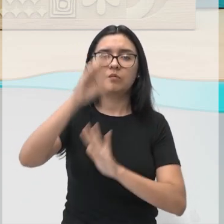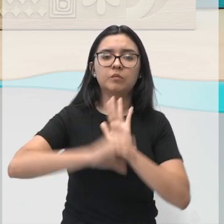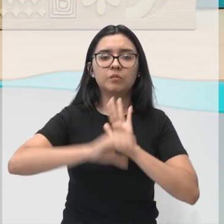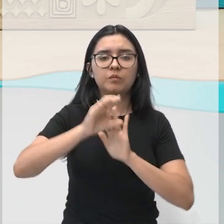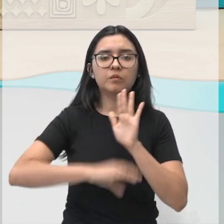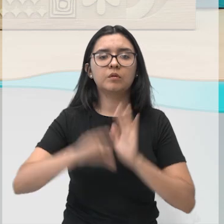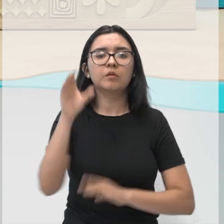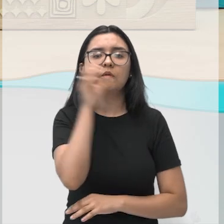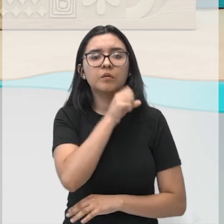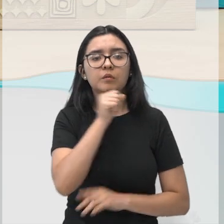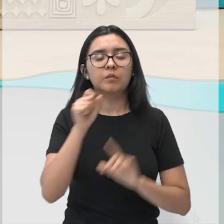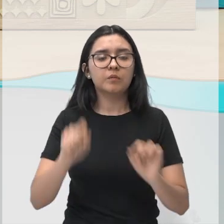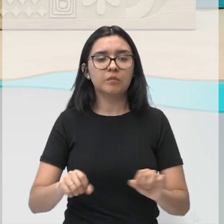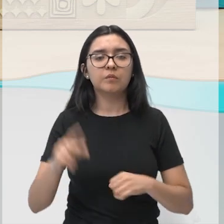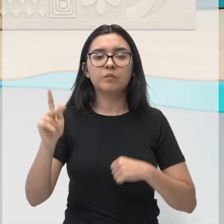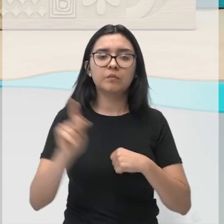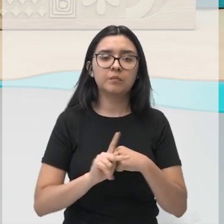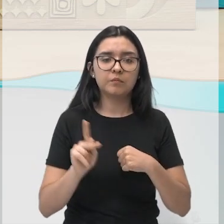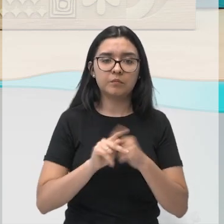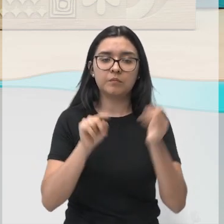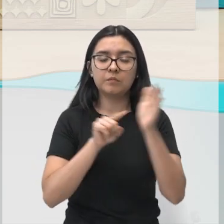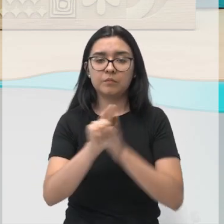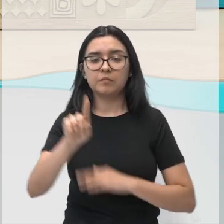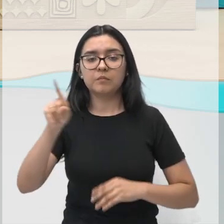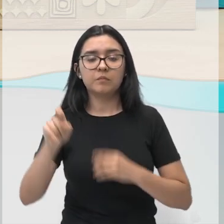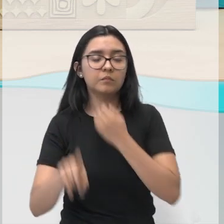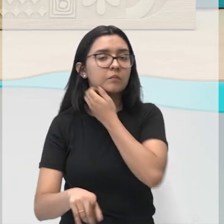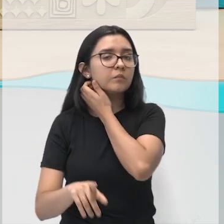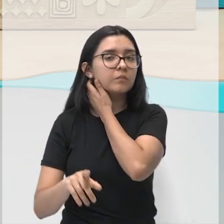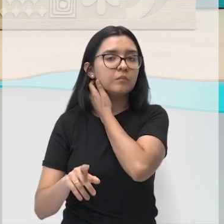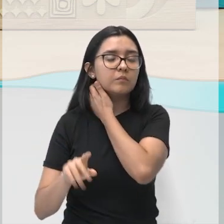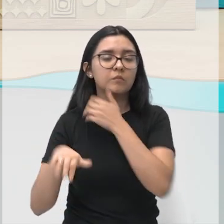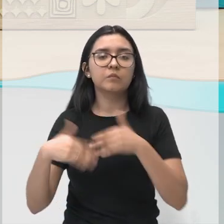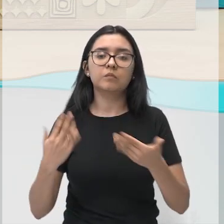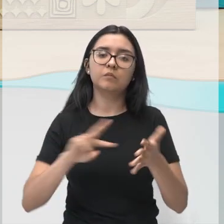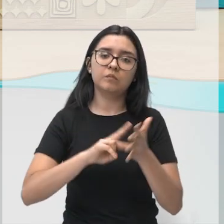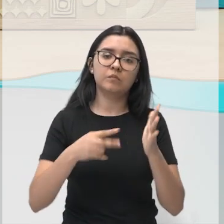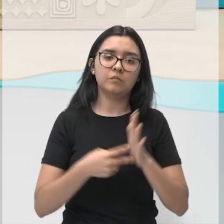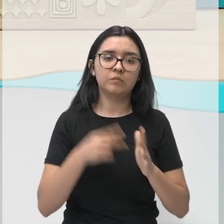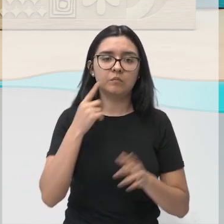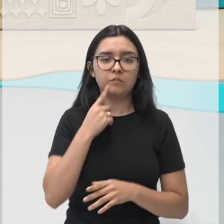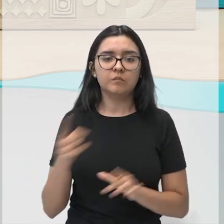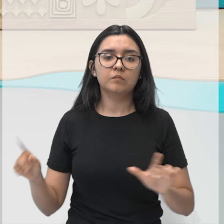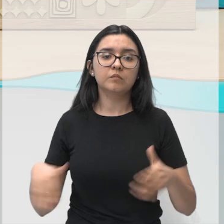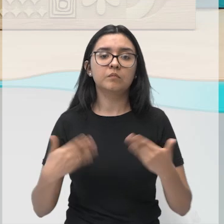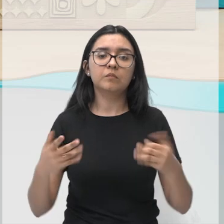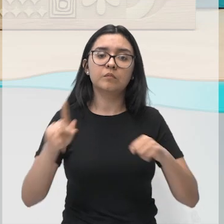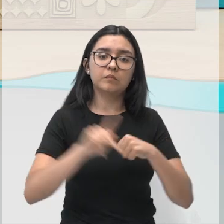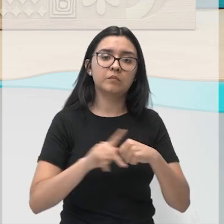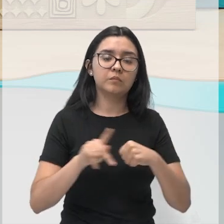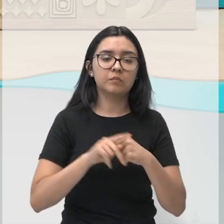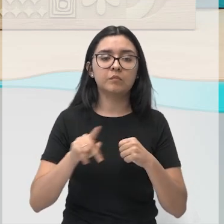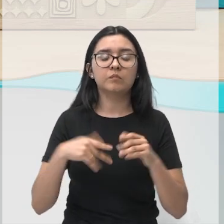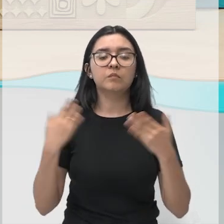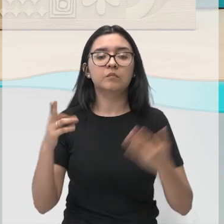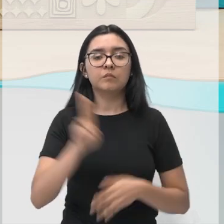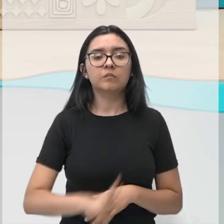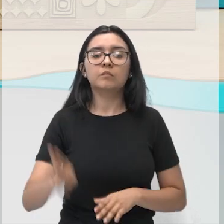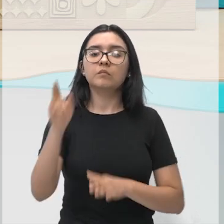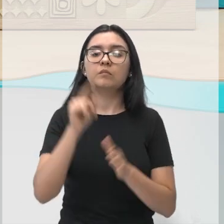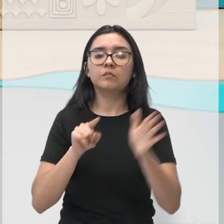rapidinha sobre os pronomes interrogativos, o que eles são mesmo. Aqui, ó, são pronomes usados para